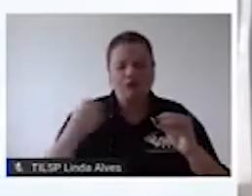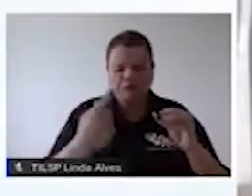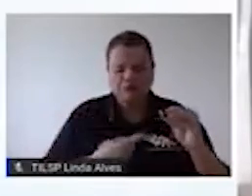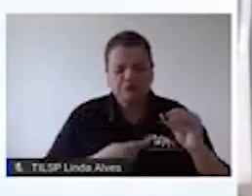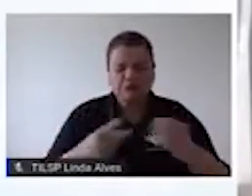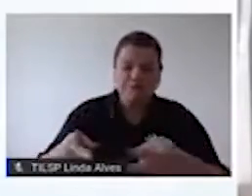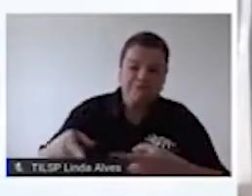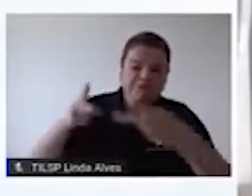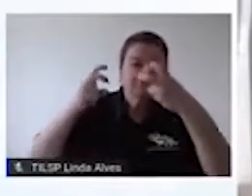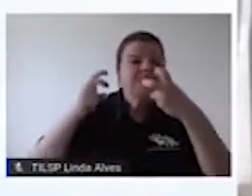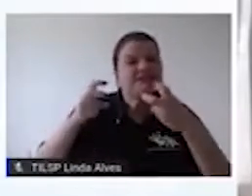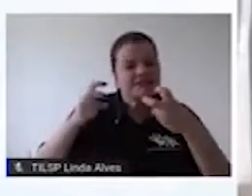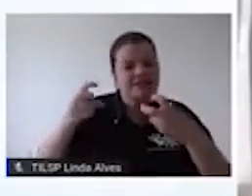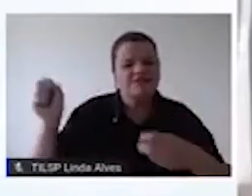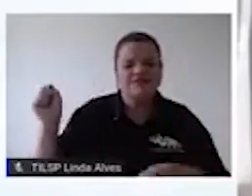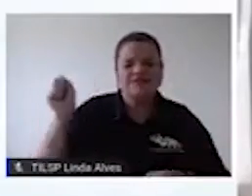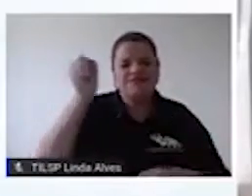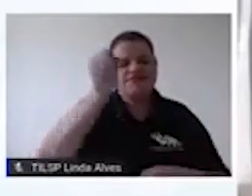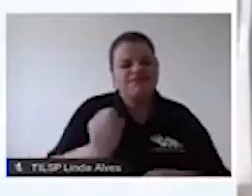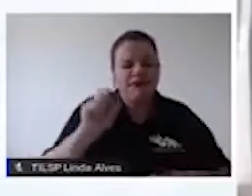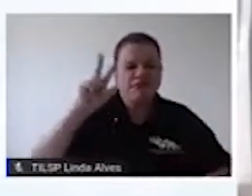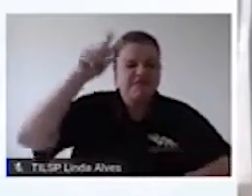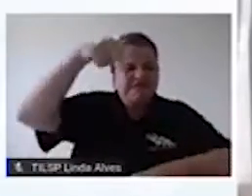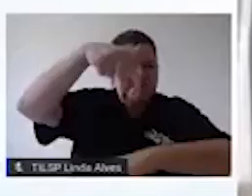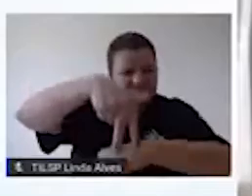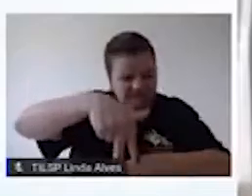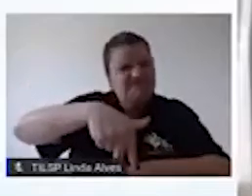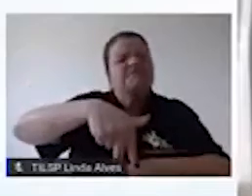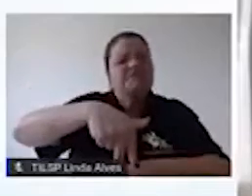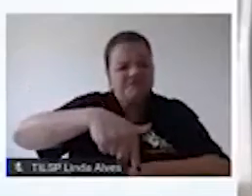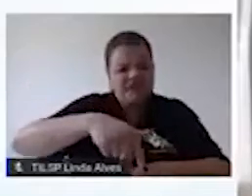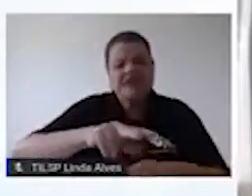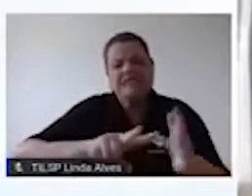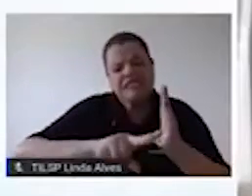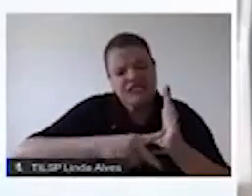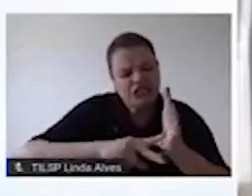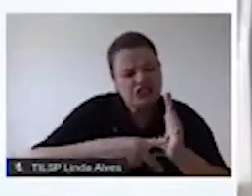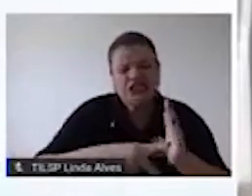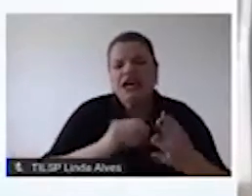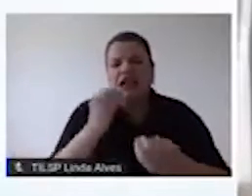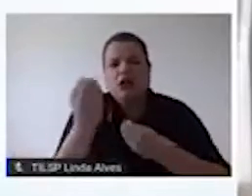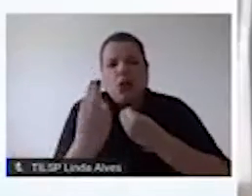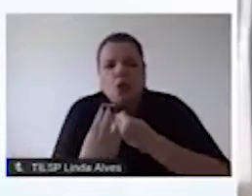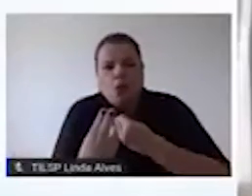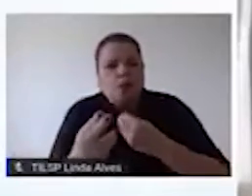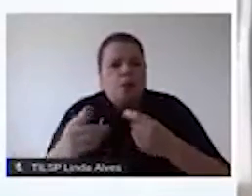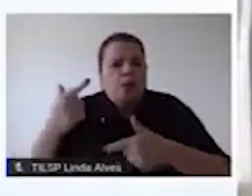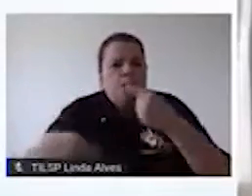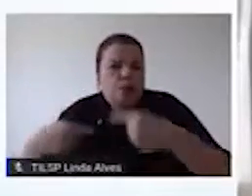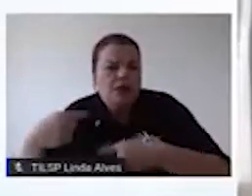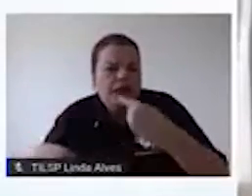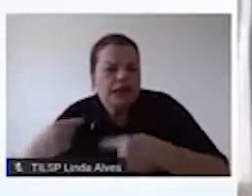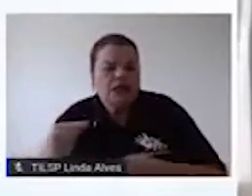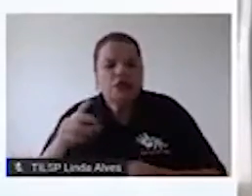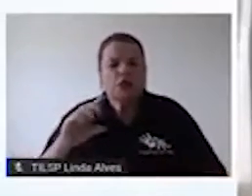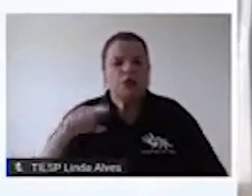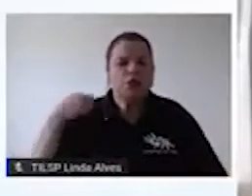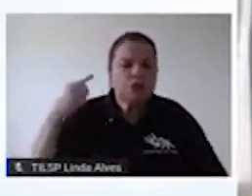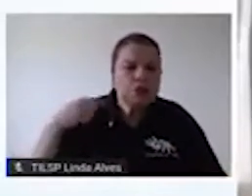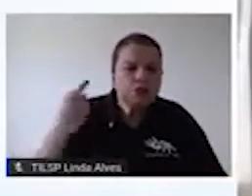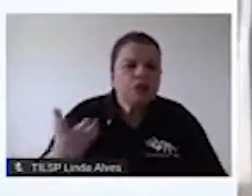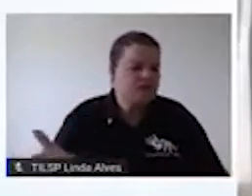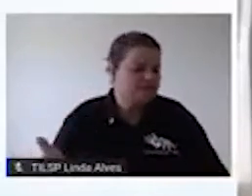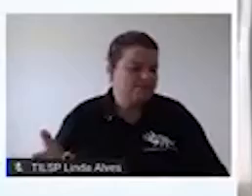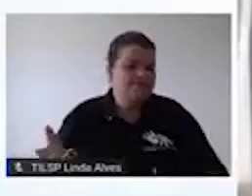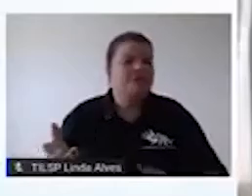que é importante que elas ocupem todos os seus espaços, quer seja no sindicato, na política. As mulheres precisam cada vez